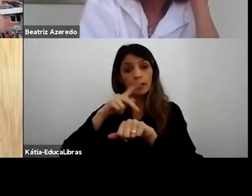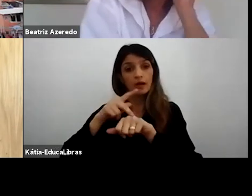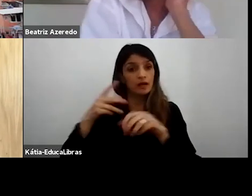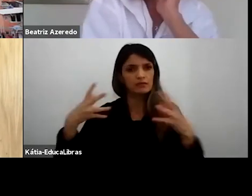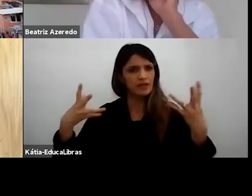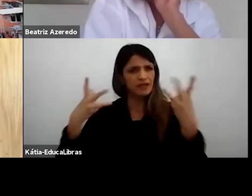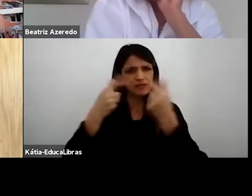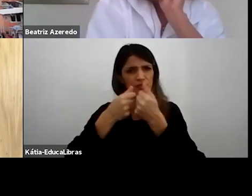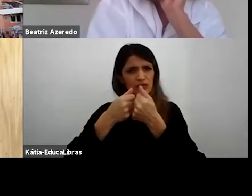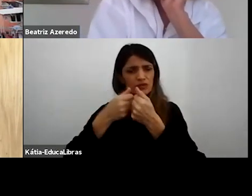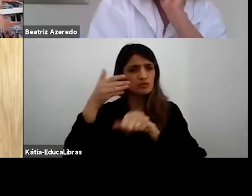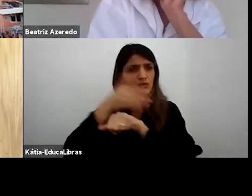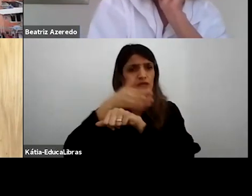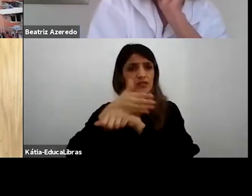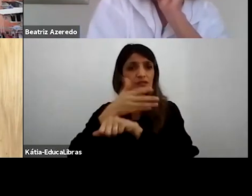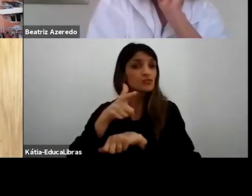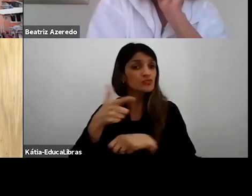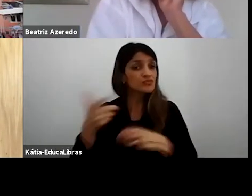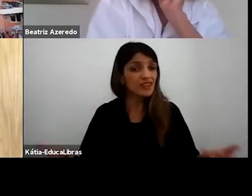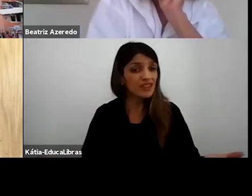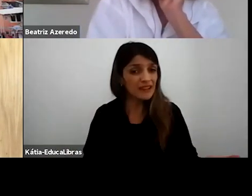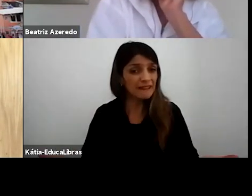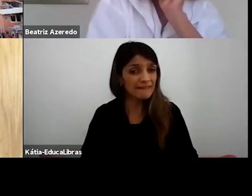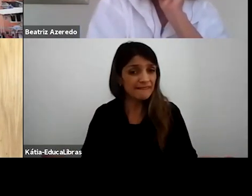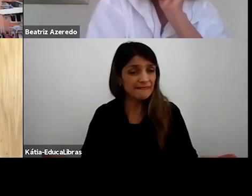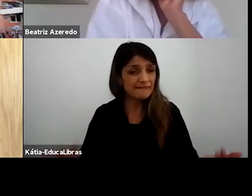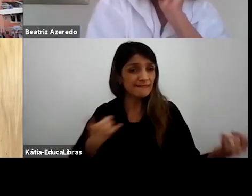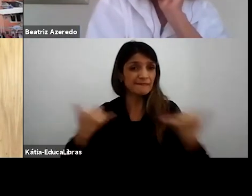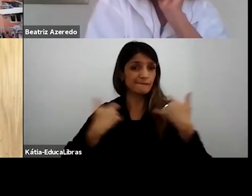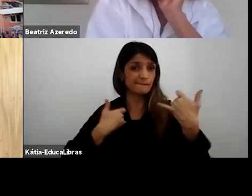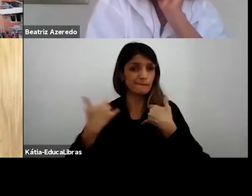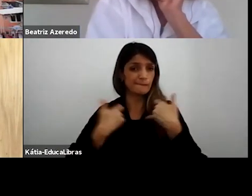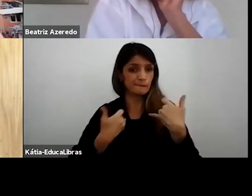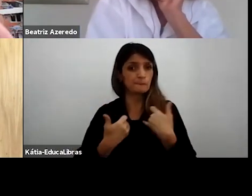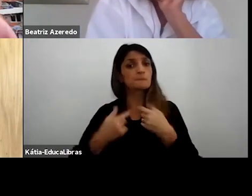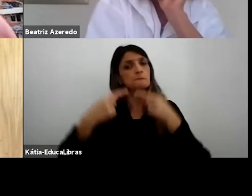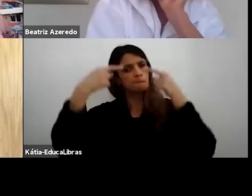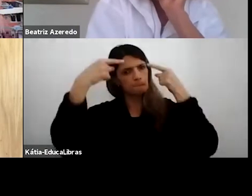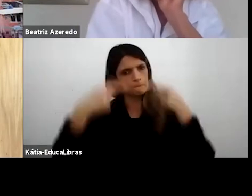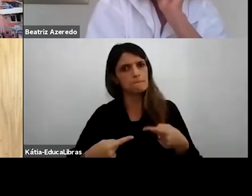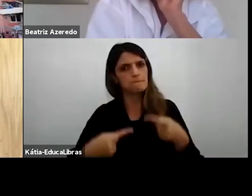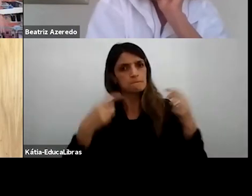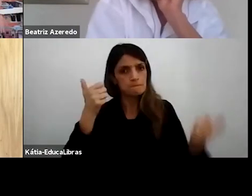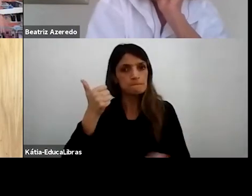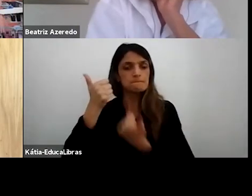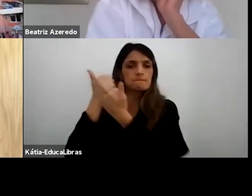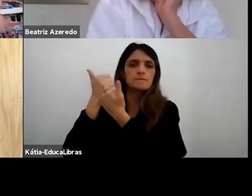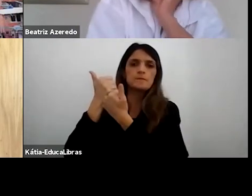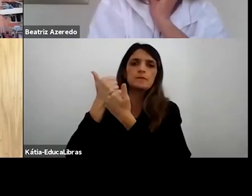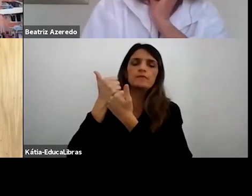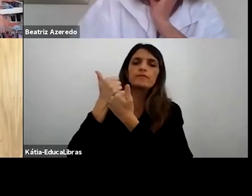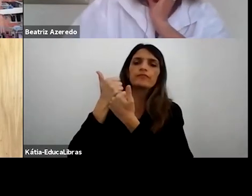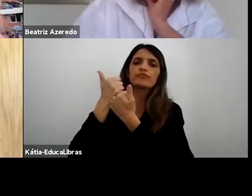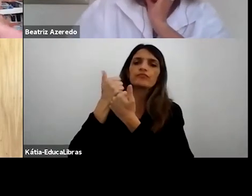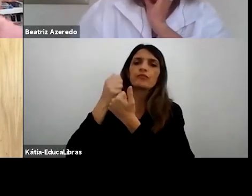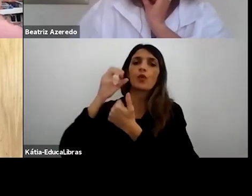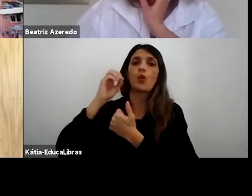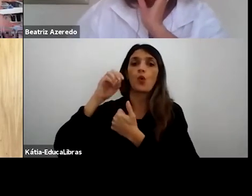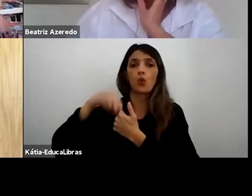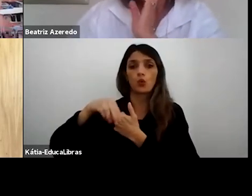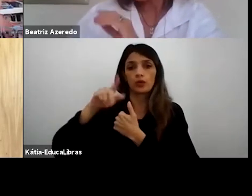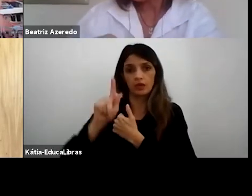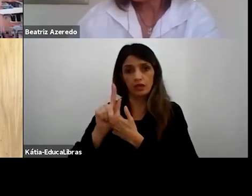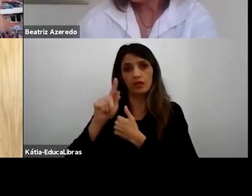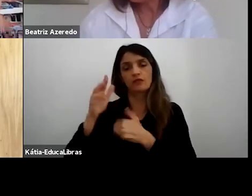acesso a isso. Então, acho que ainda tem um desafio em apoiar as organizações sociais, esses movimentos que estão fazendo esse trabalho